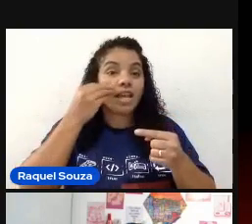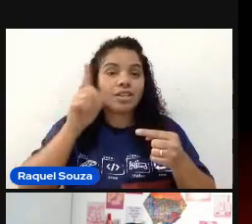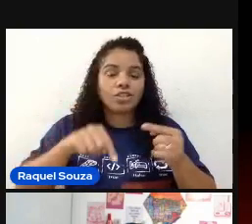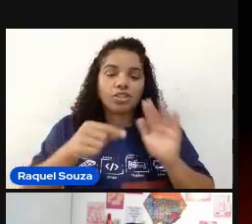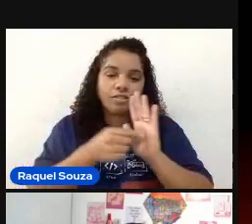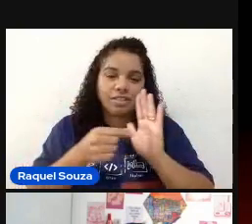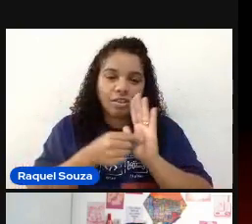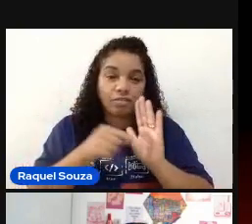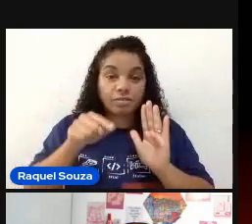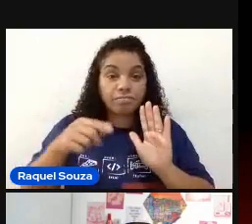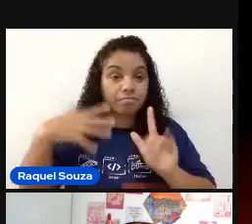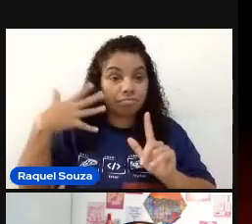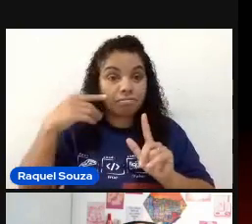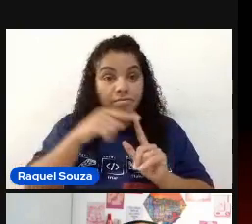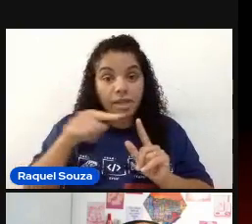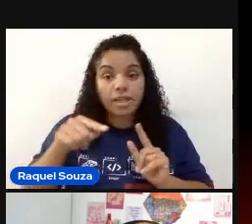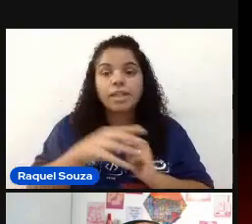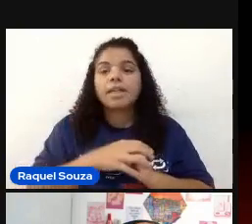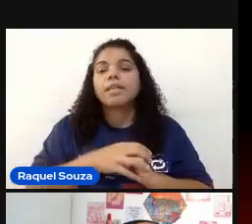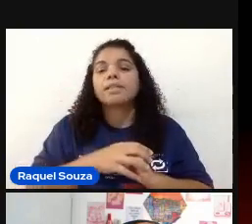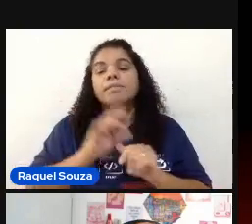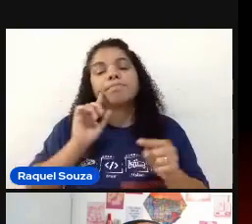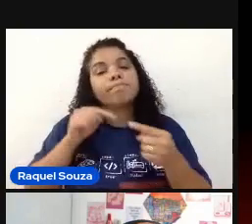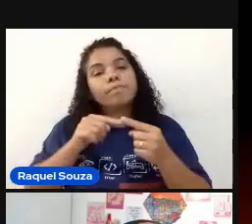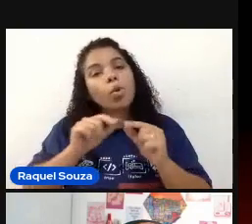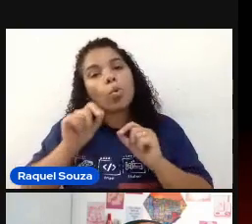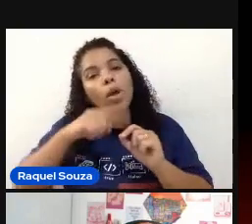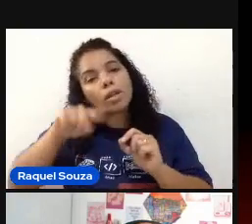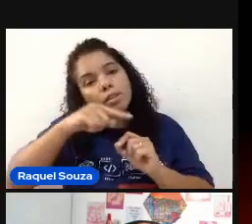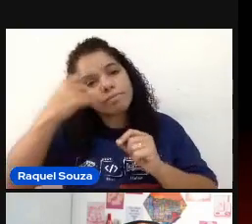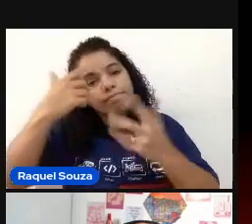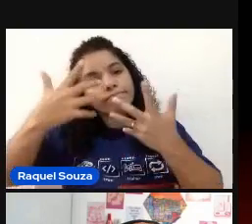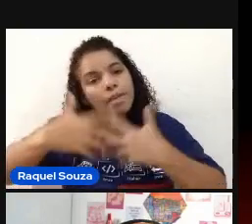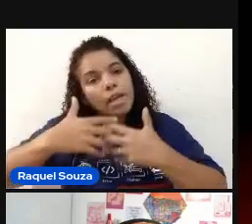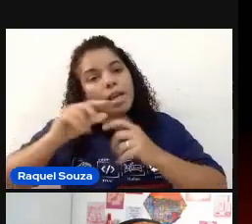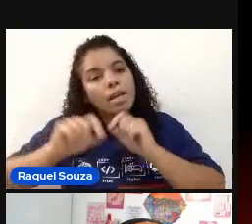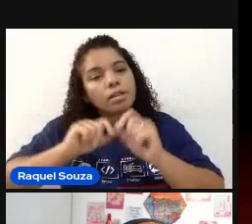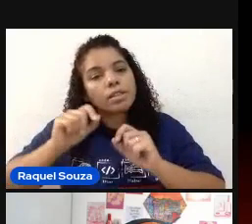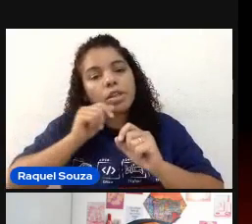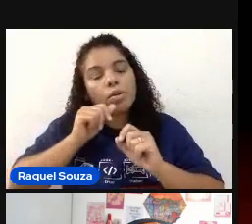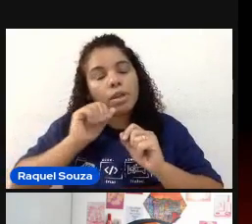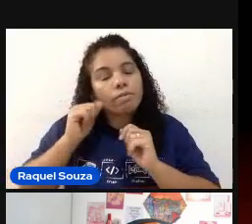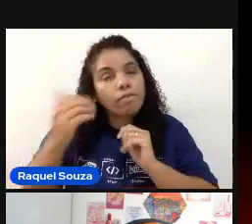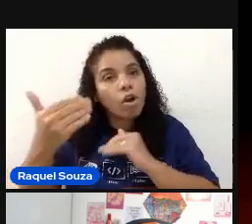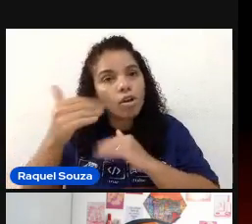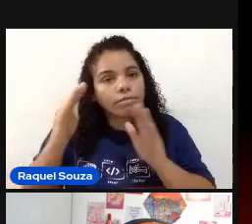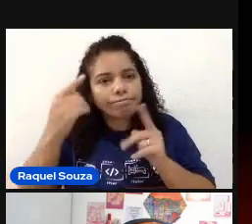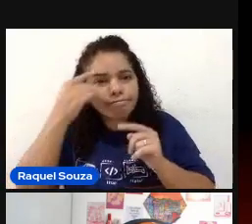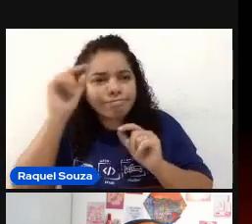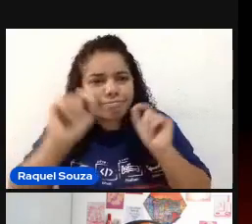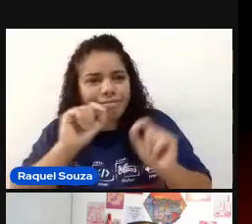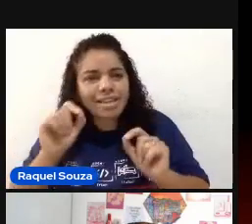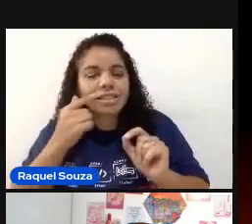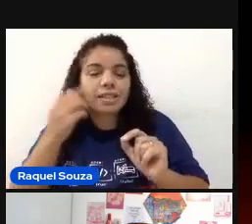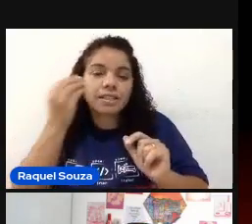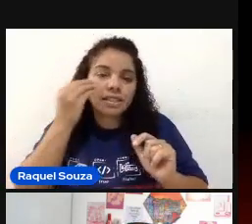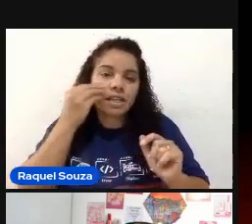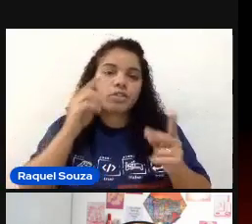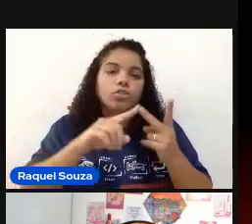Essa palestra vem muito de encontro a gente pensar um pouco fora da caixa quando a gente está falando sobre teste de